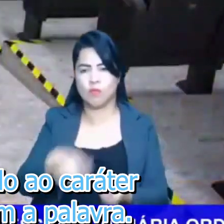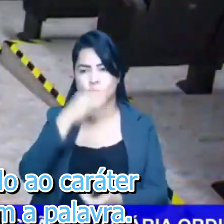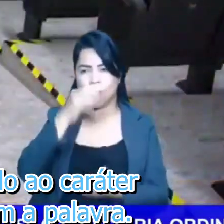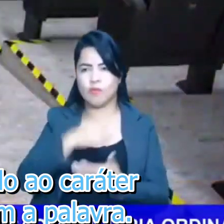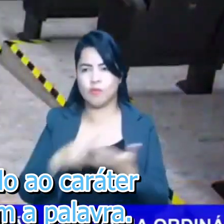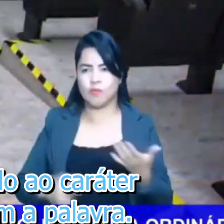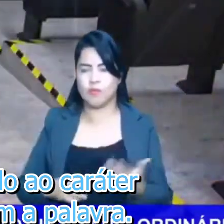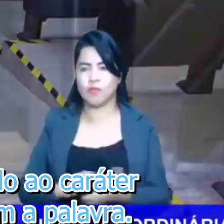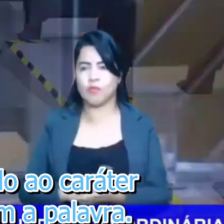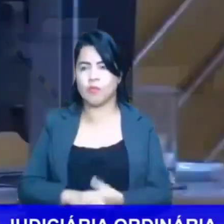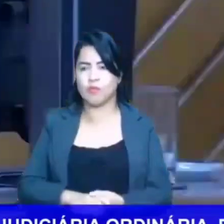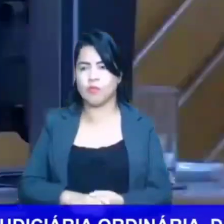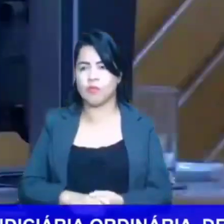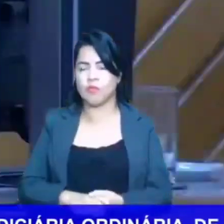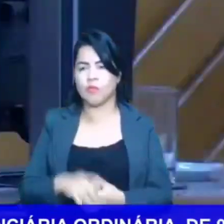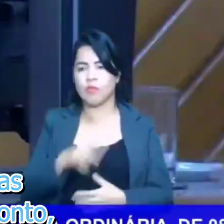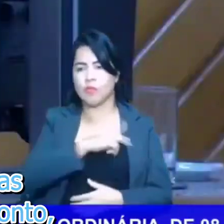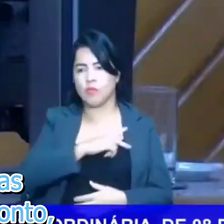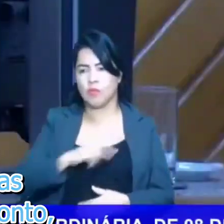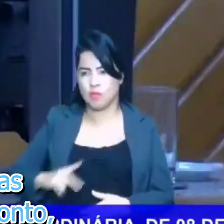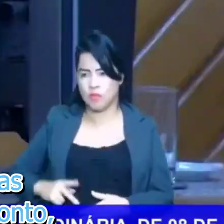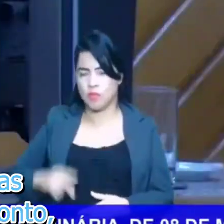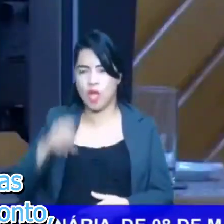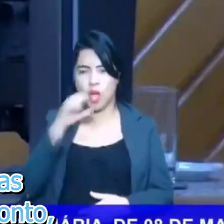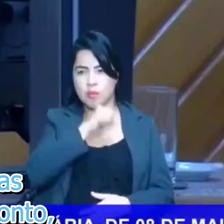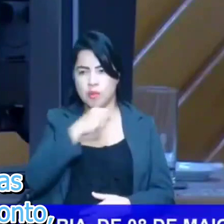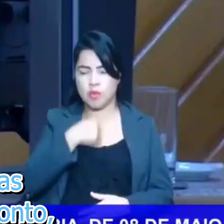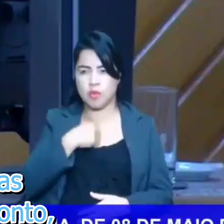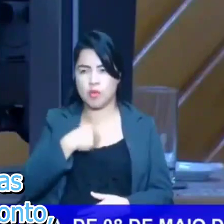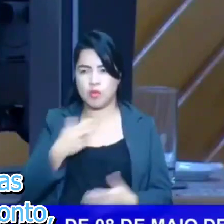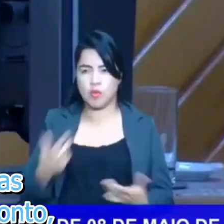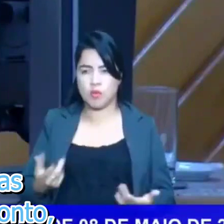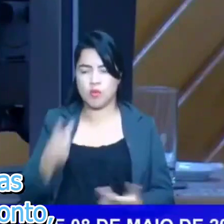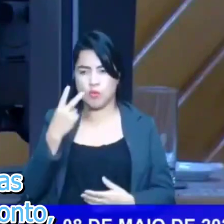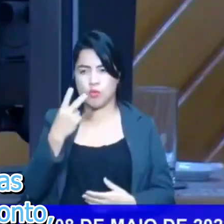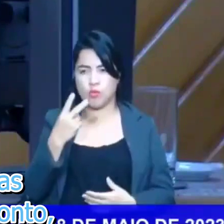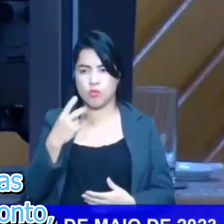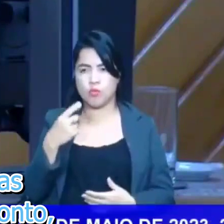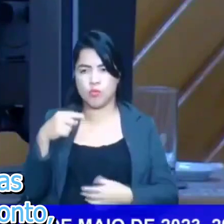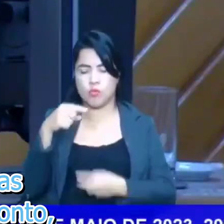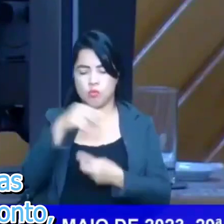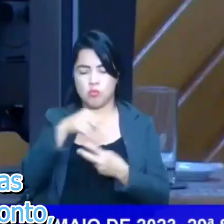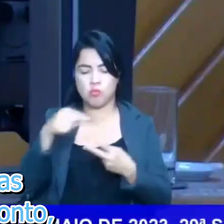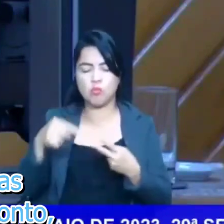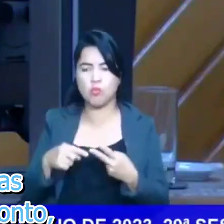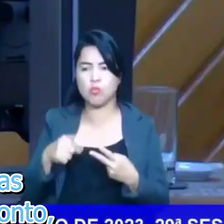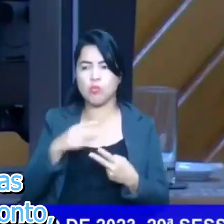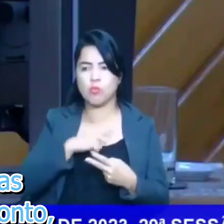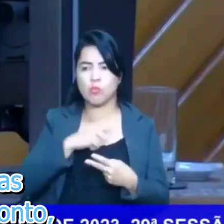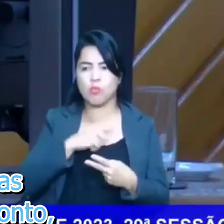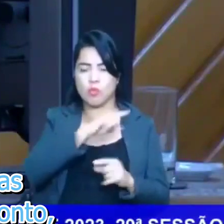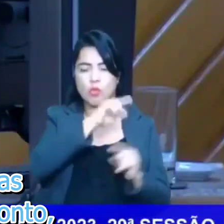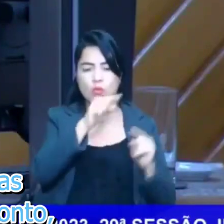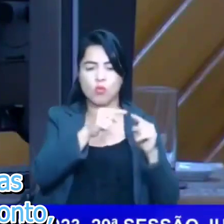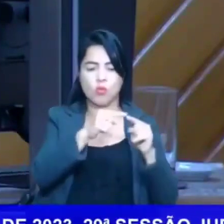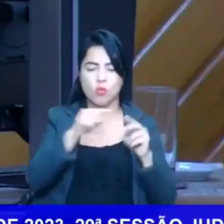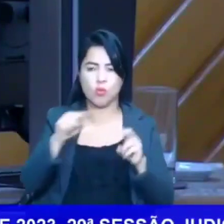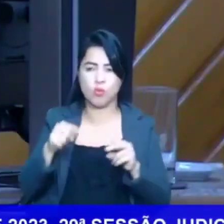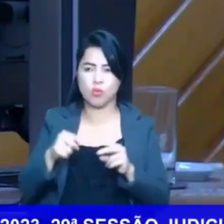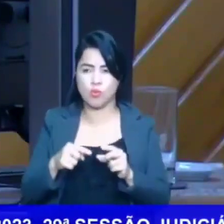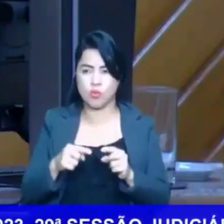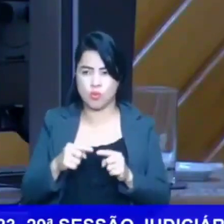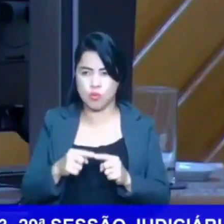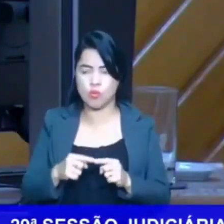Pablo, com a palavra. Senhor presidente, serei bastante breve. São duas prestações de contas que se assemelham em um ponto.